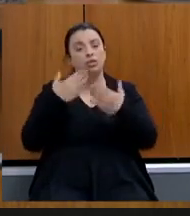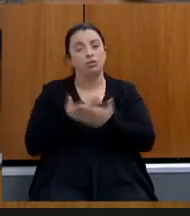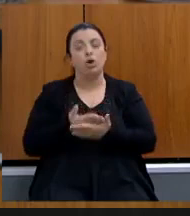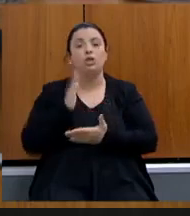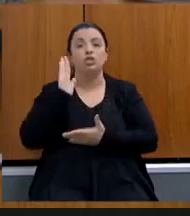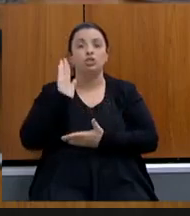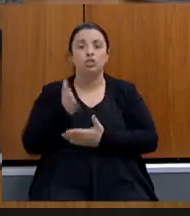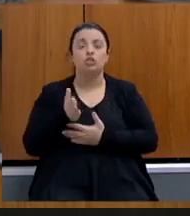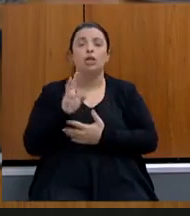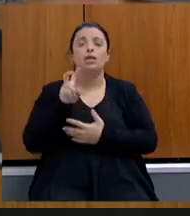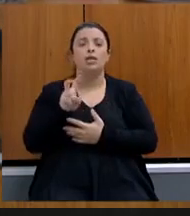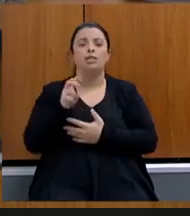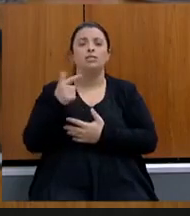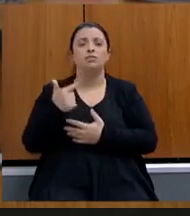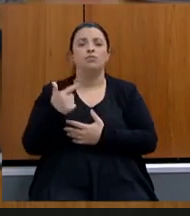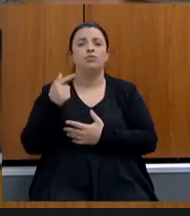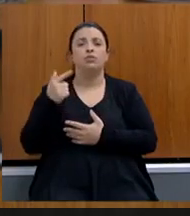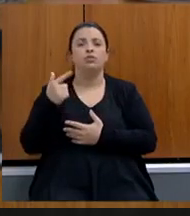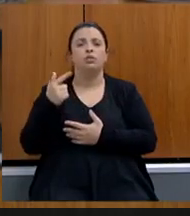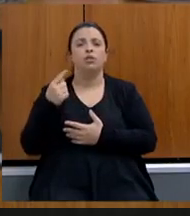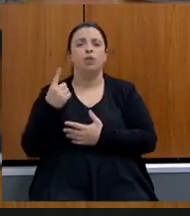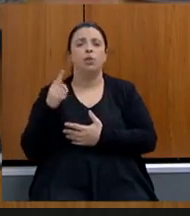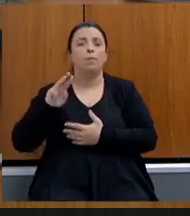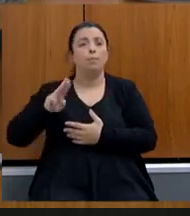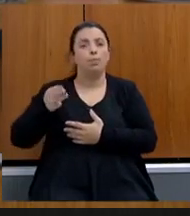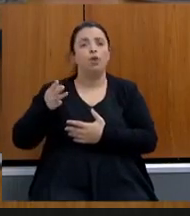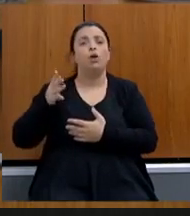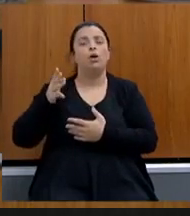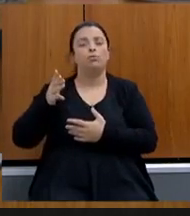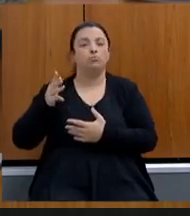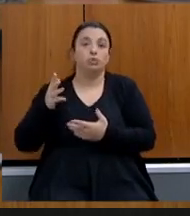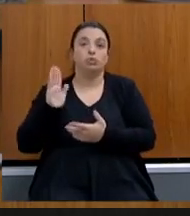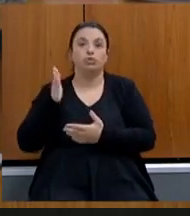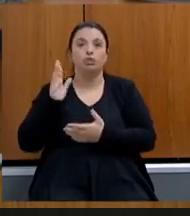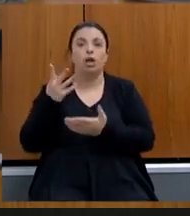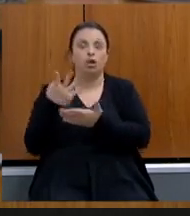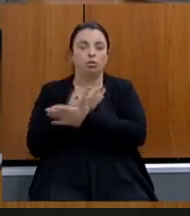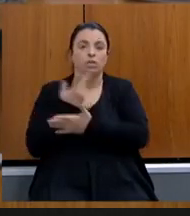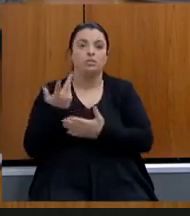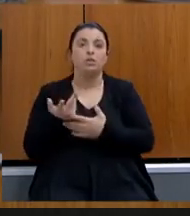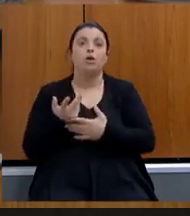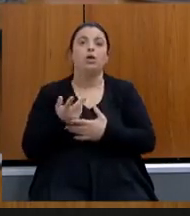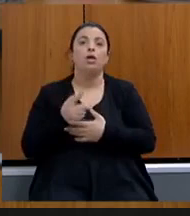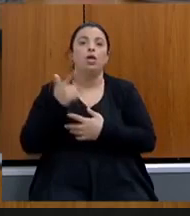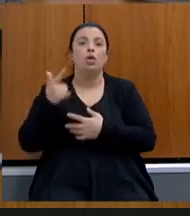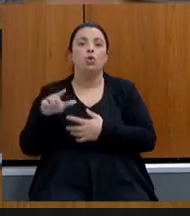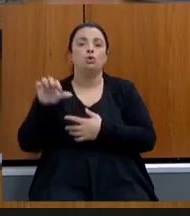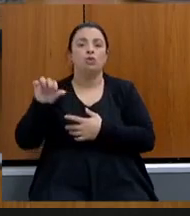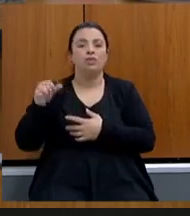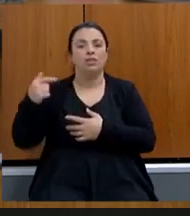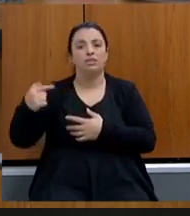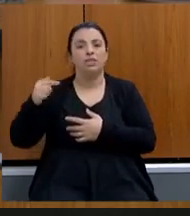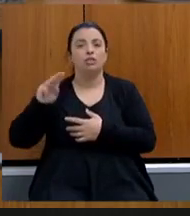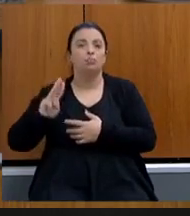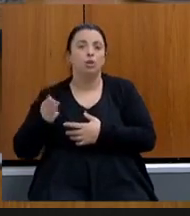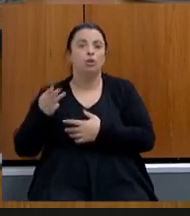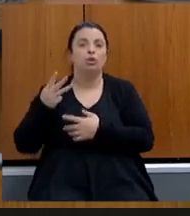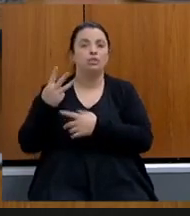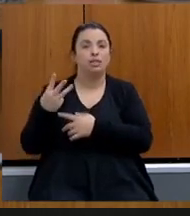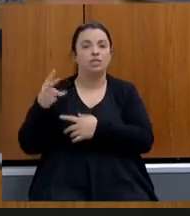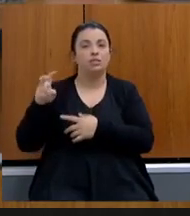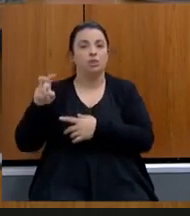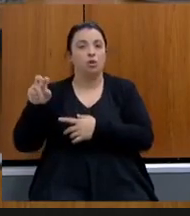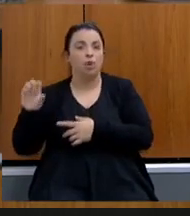de reais já realizados e fazemos o anúncio aqui nessa ocasião da 5ª etapa do dos 97 milhões em 350